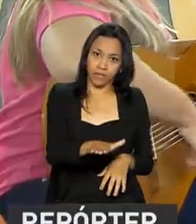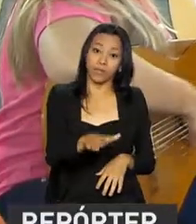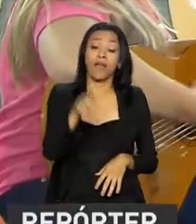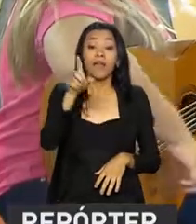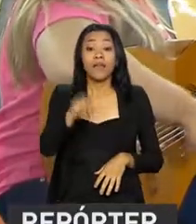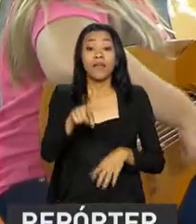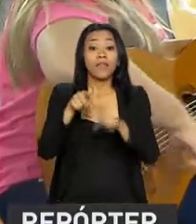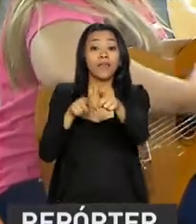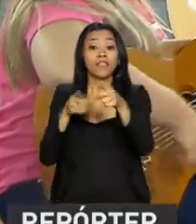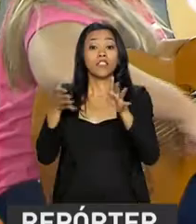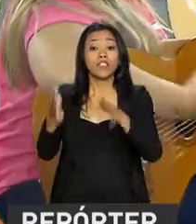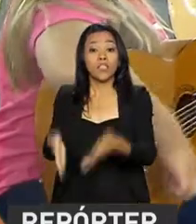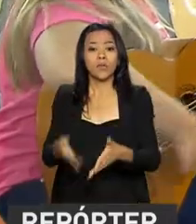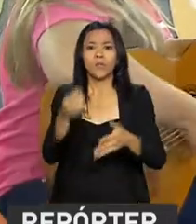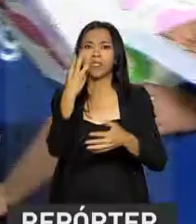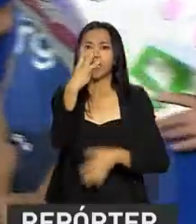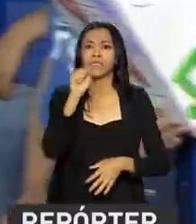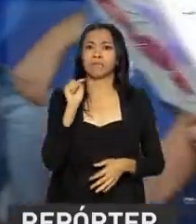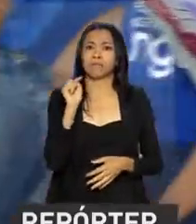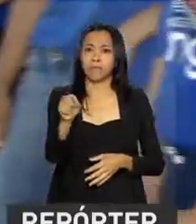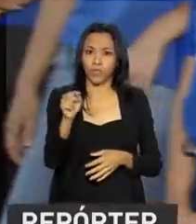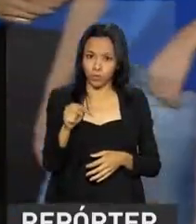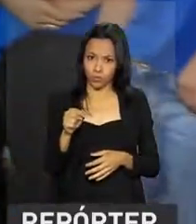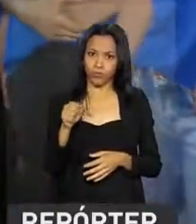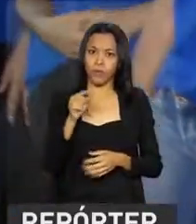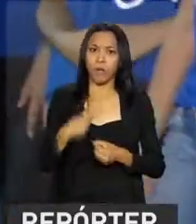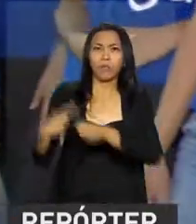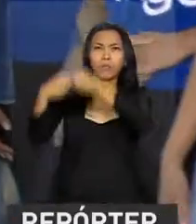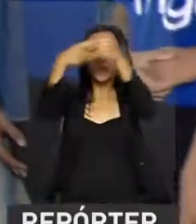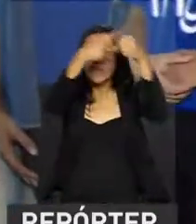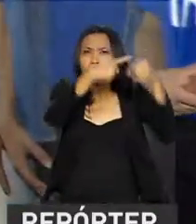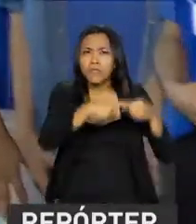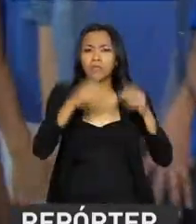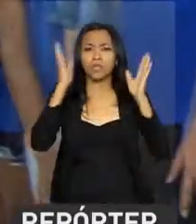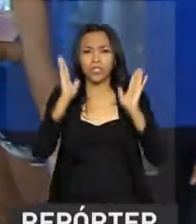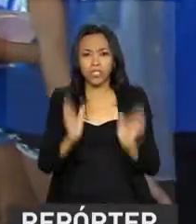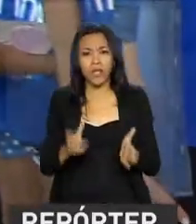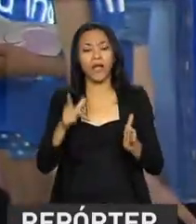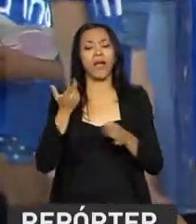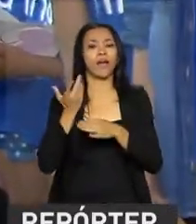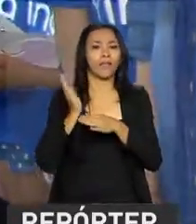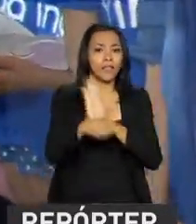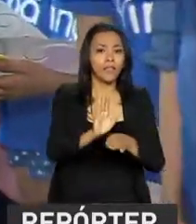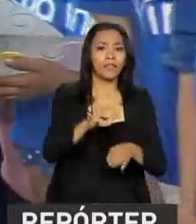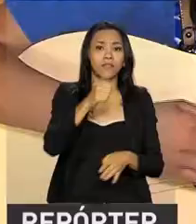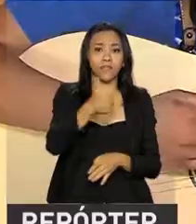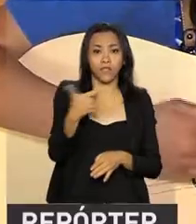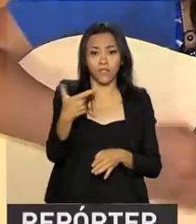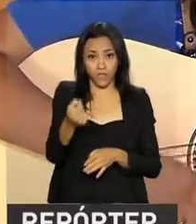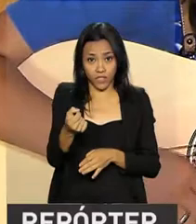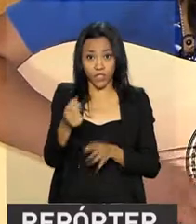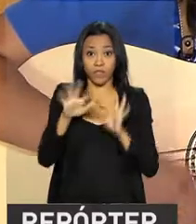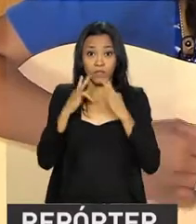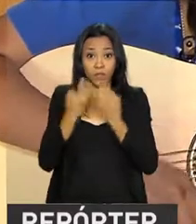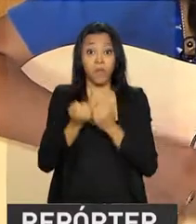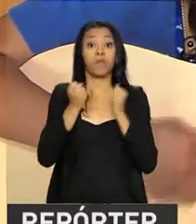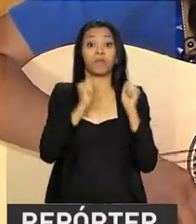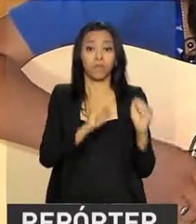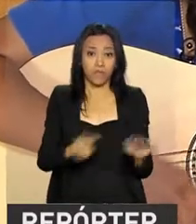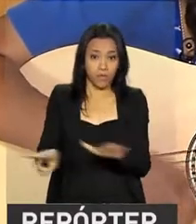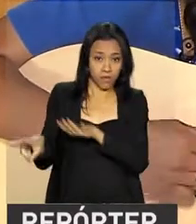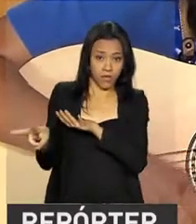chegou a quase 3 mil municípios e já atende 120 mil famílias por semana. E a única